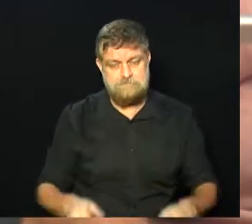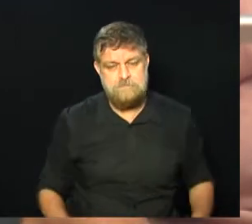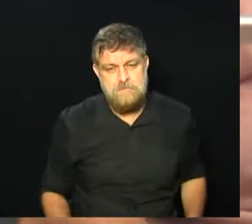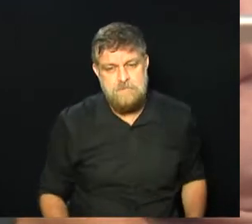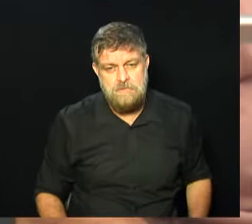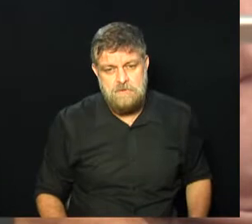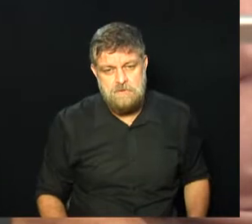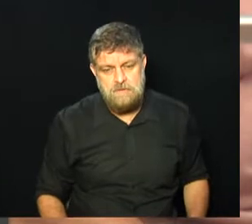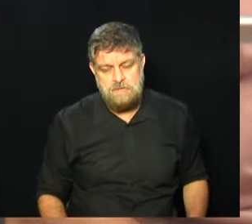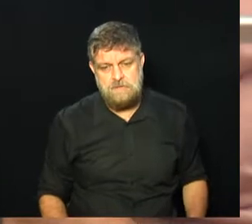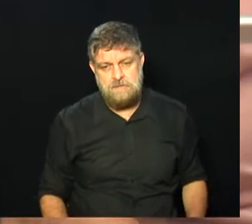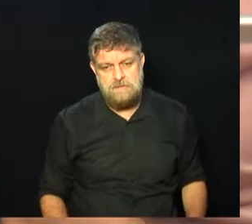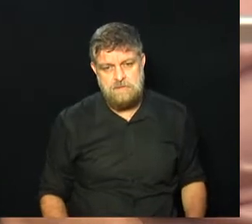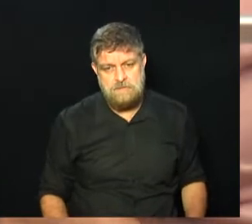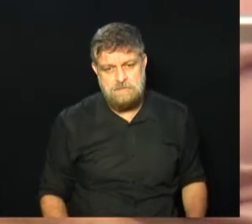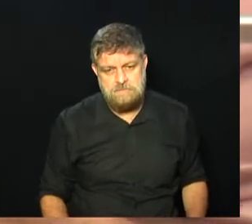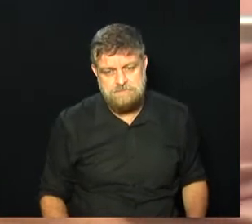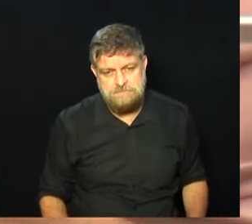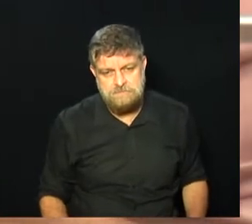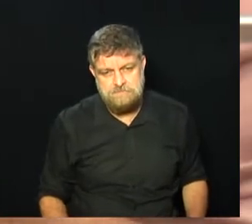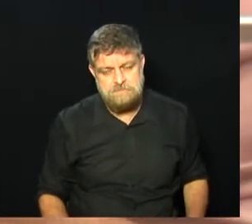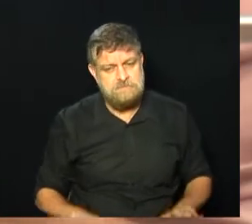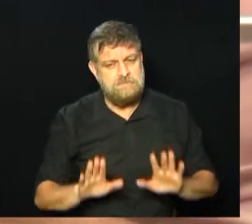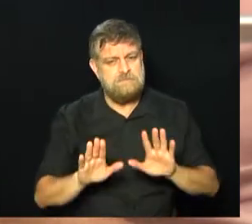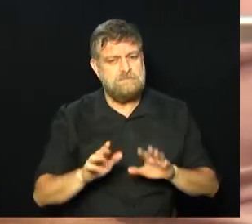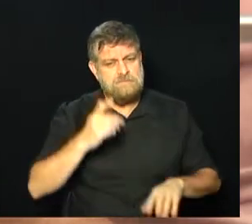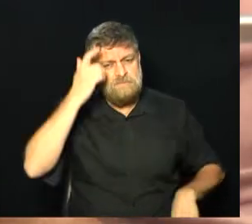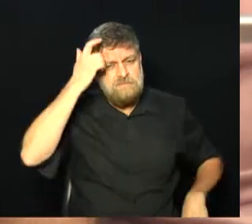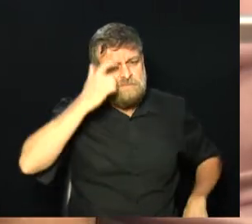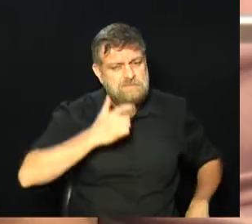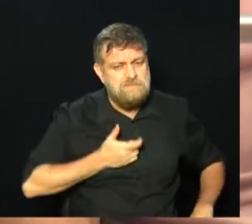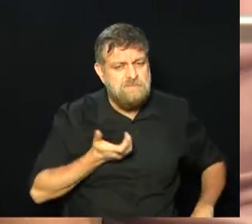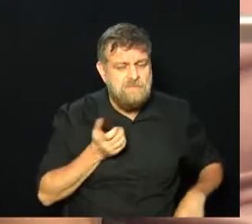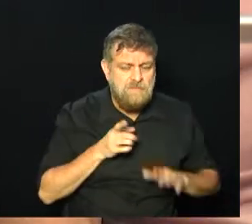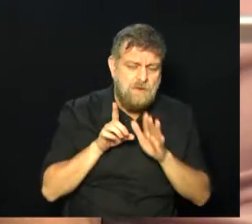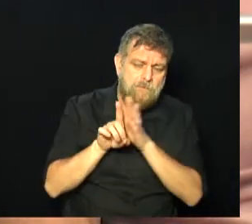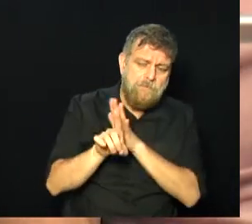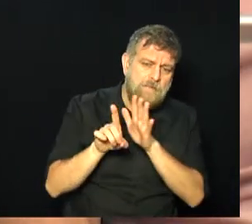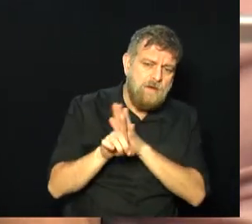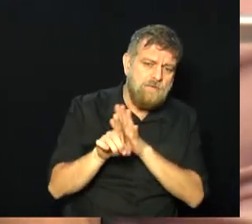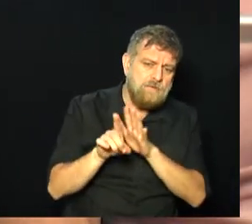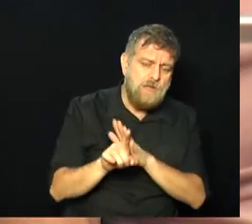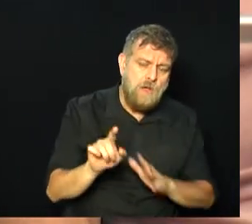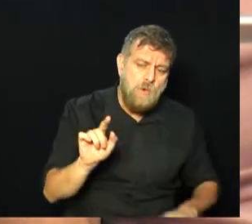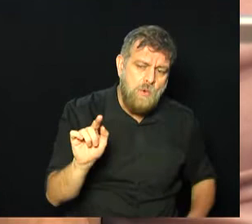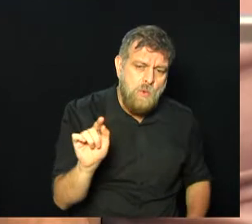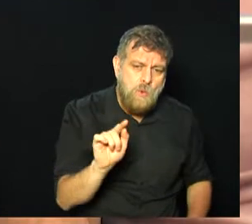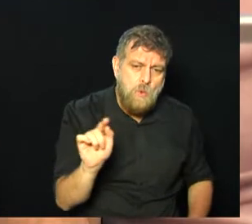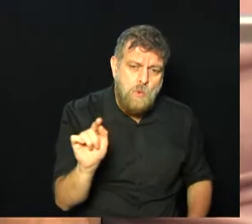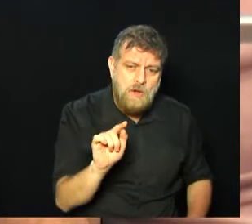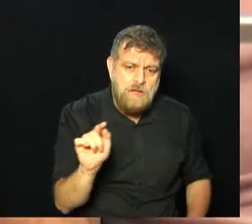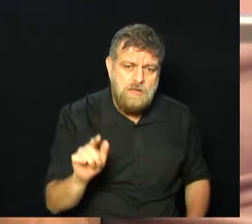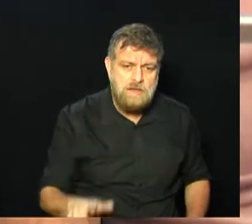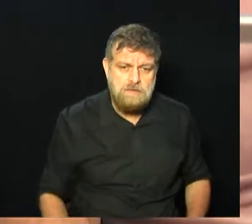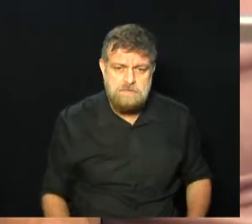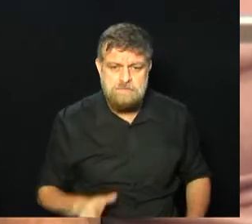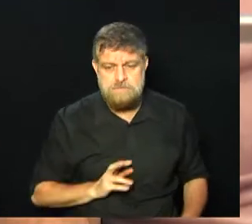os participantes. Eu tenho uma questão que é mais especificamente em